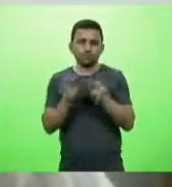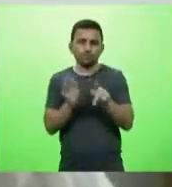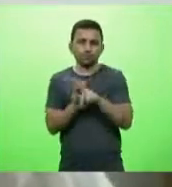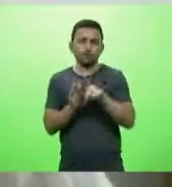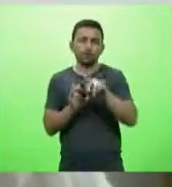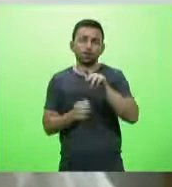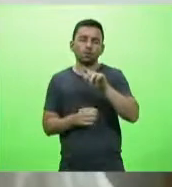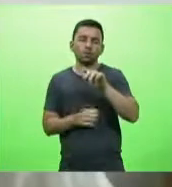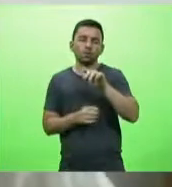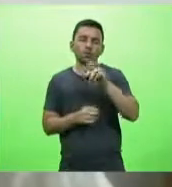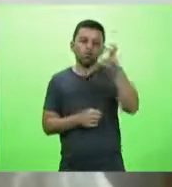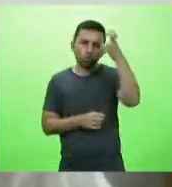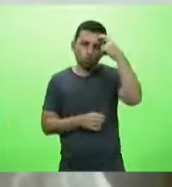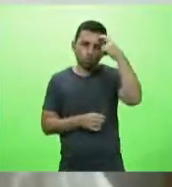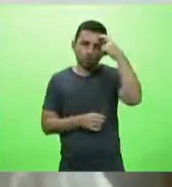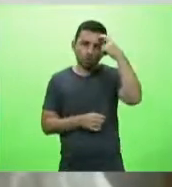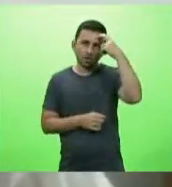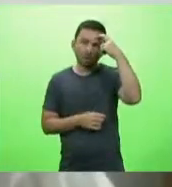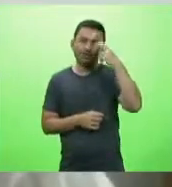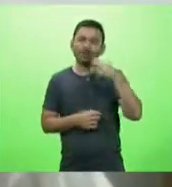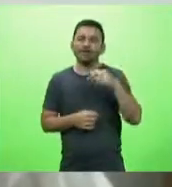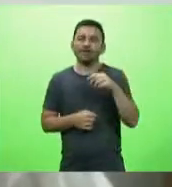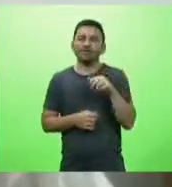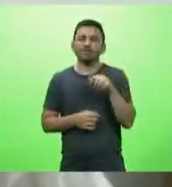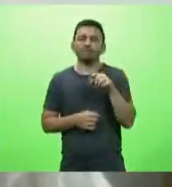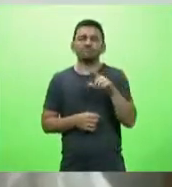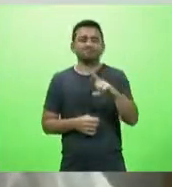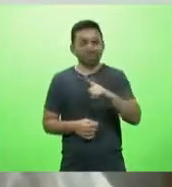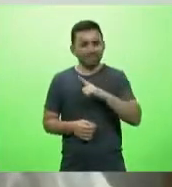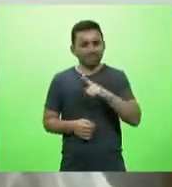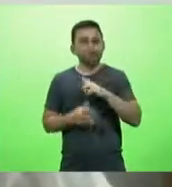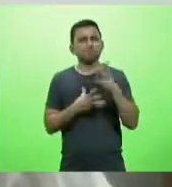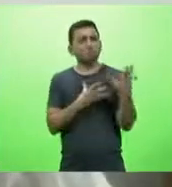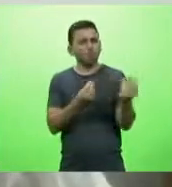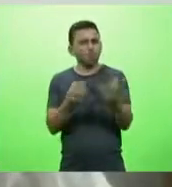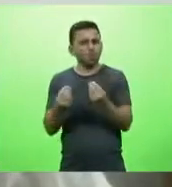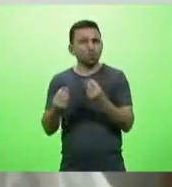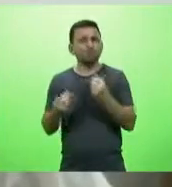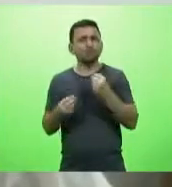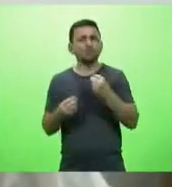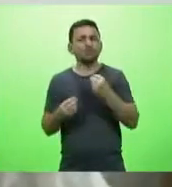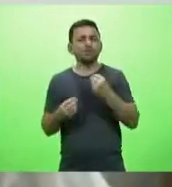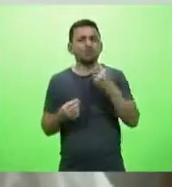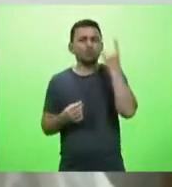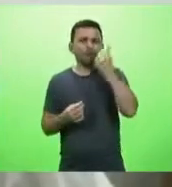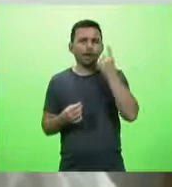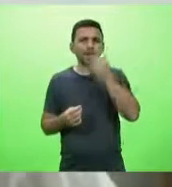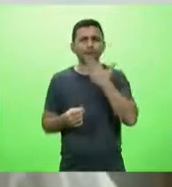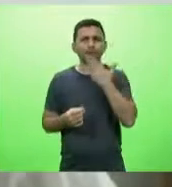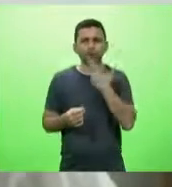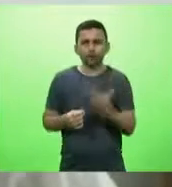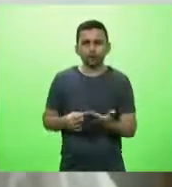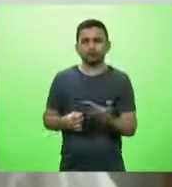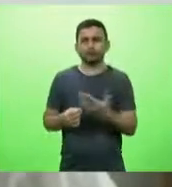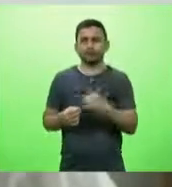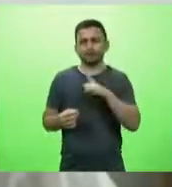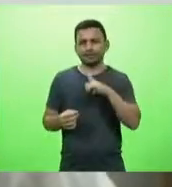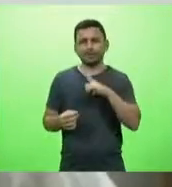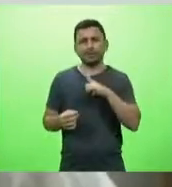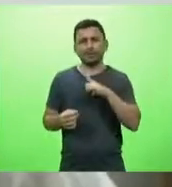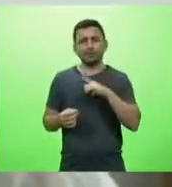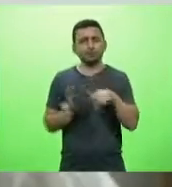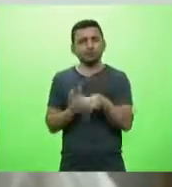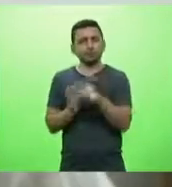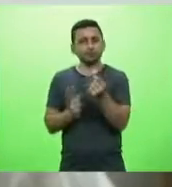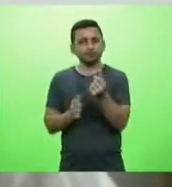Cultura. Eu acredito que vários deputados têm sido demandados sobre a questão da renda para esse